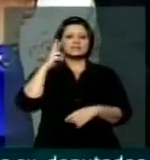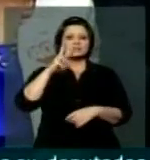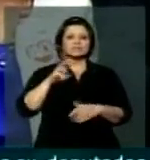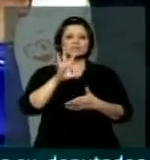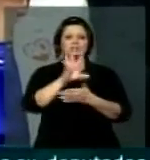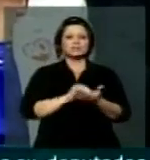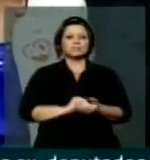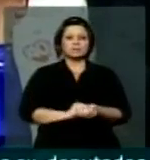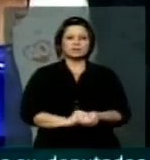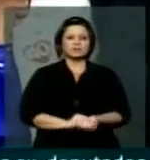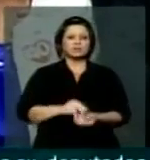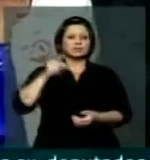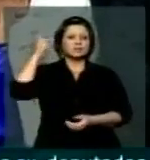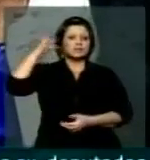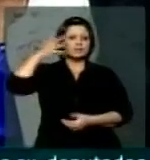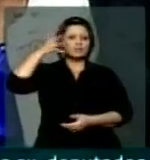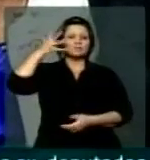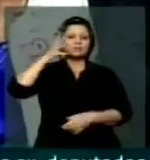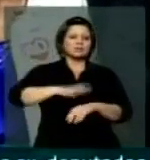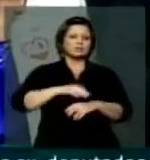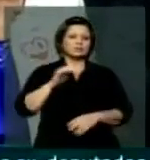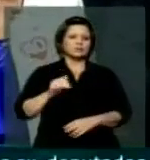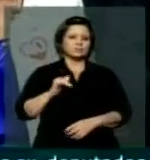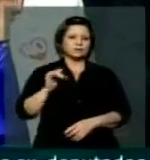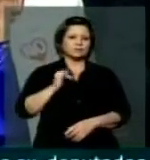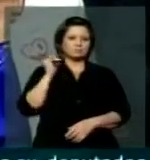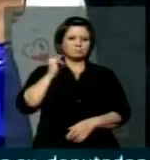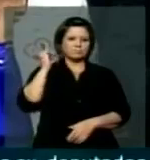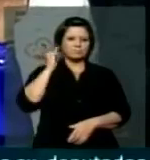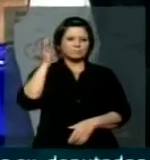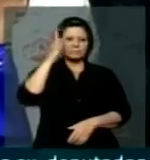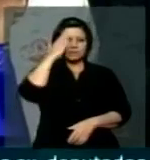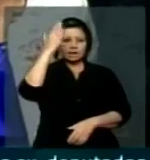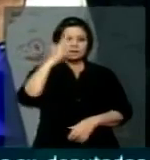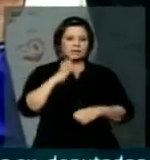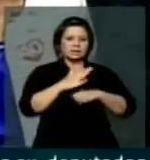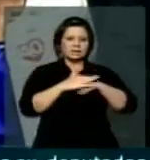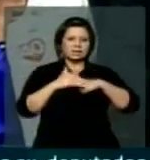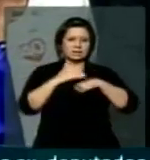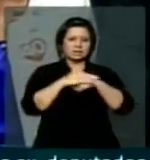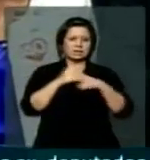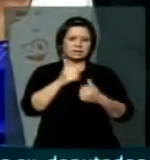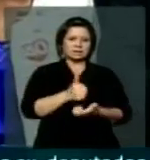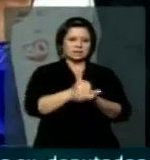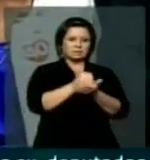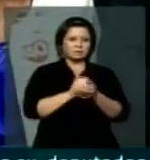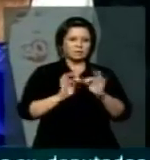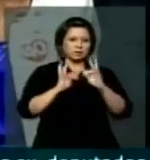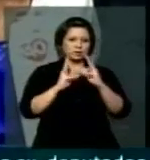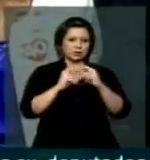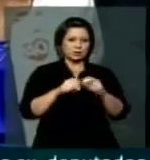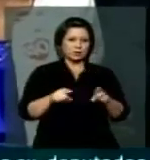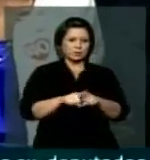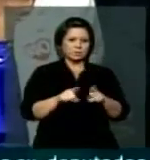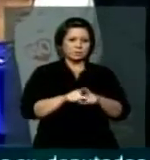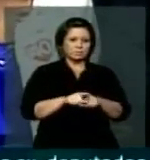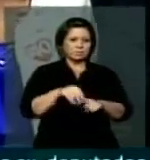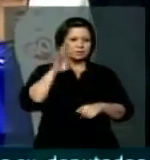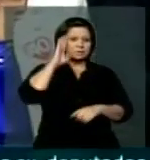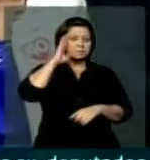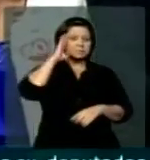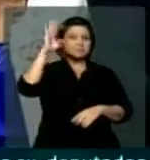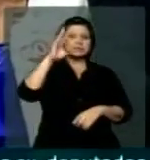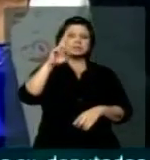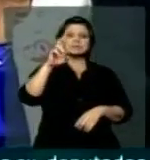referência de exemplo político importante. Agradecemos o carinho e a solidariedade com todos, particularmente,